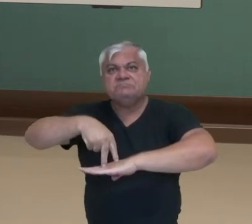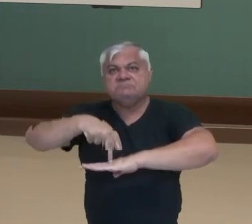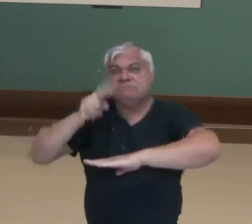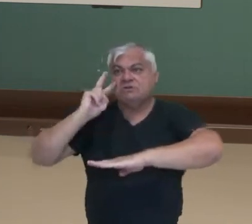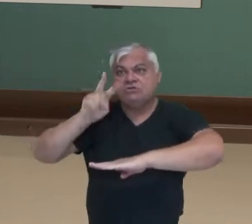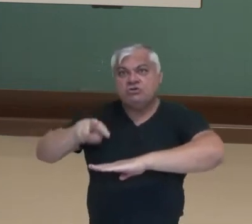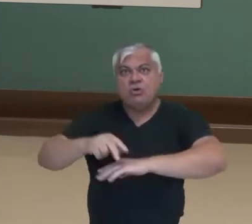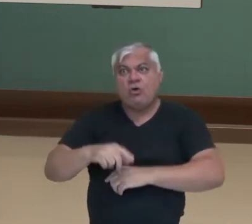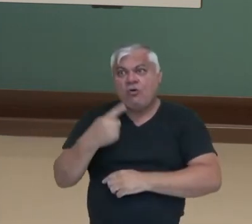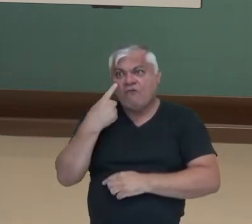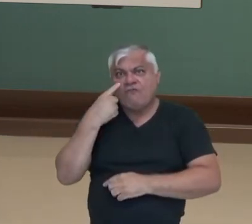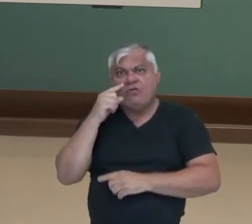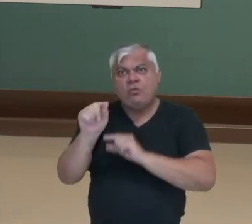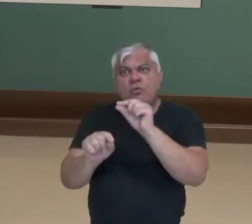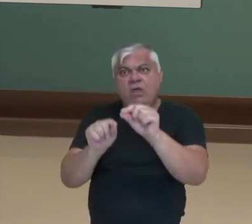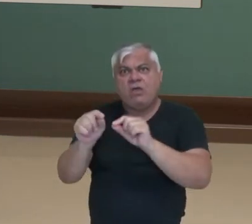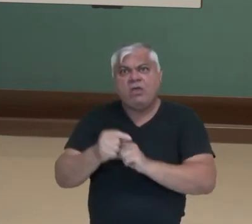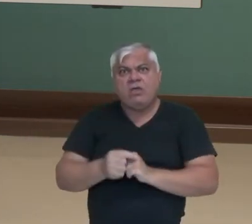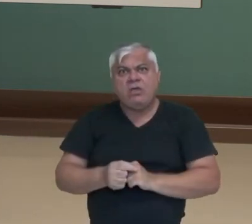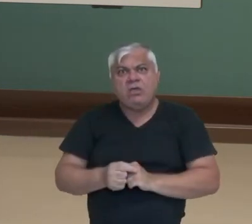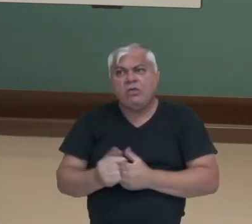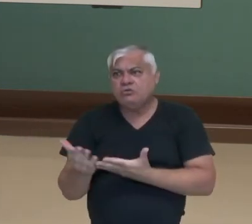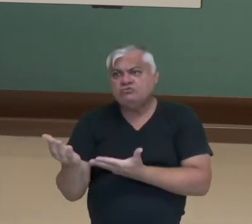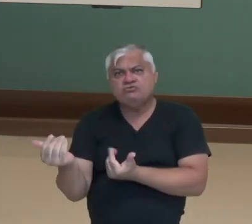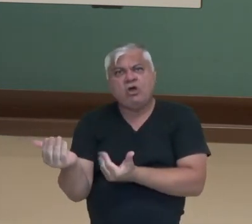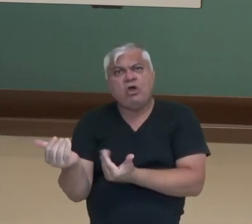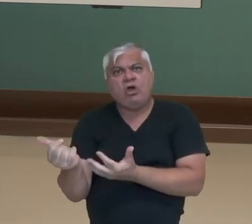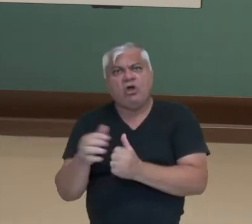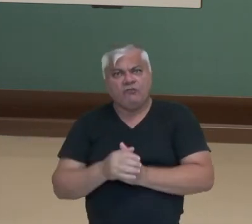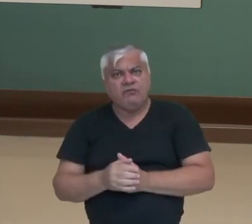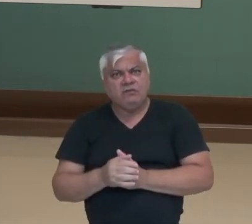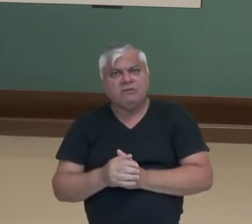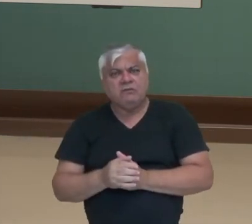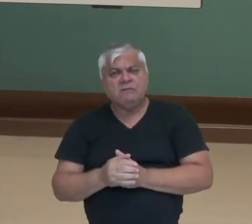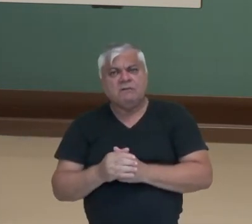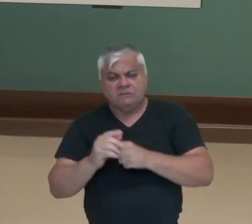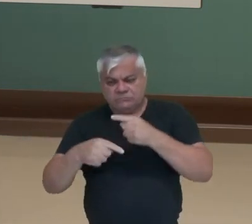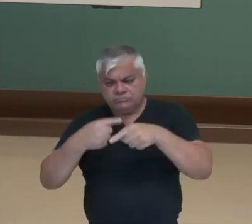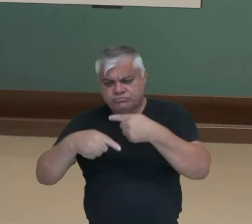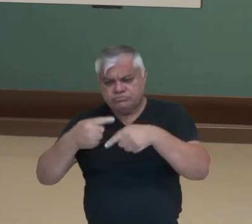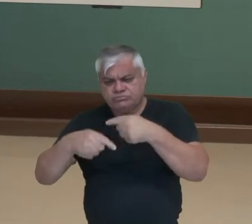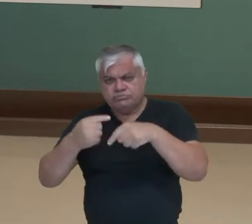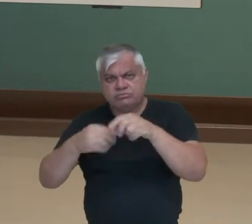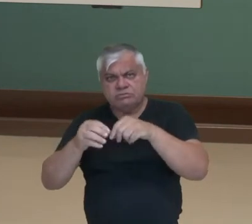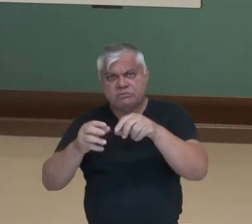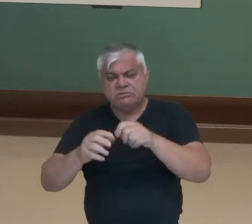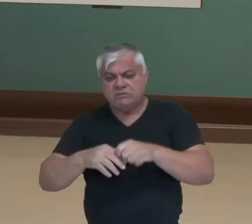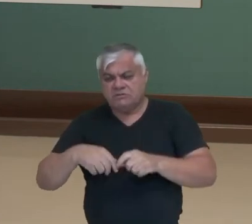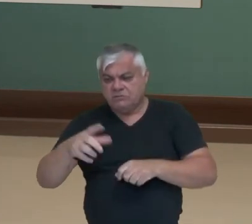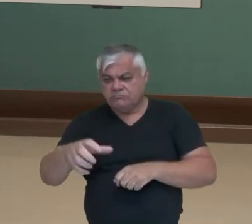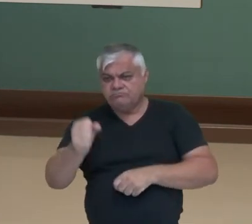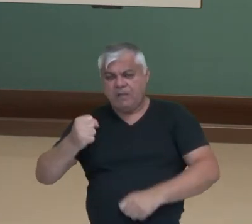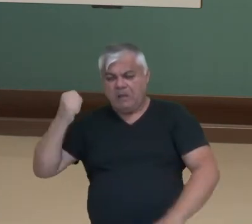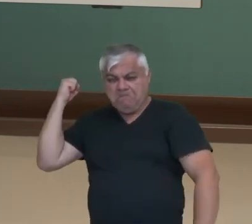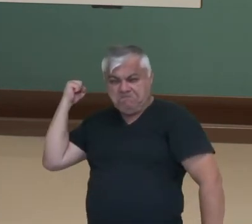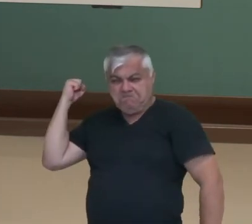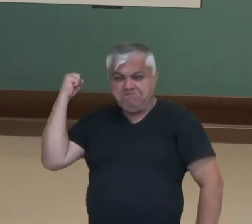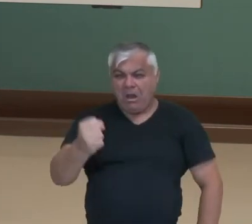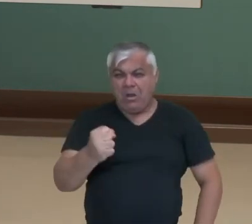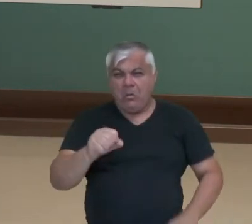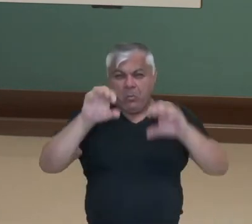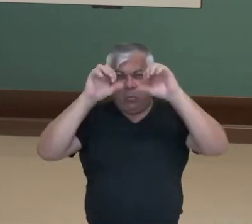o chamado fio de Ariadne. O jovem também, um novelo de lã, pendurou ali no labirinto. Teseu foi lá, derrotou o Minotauro, pá, e